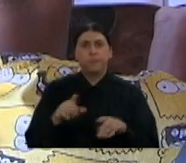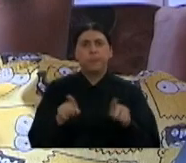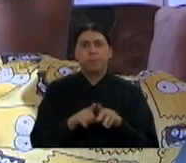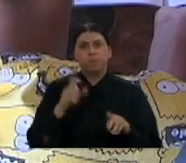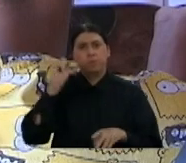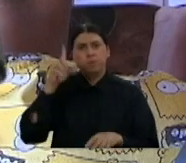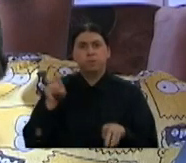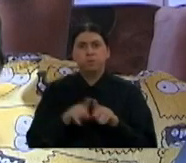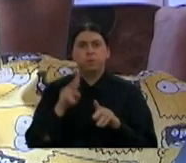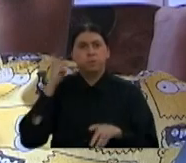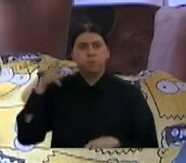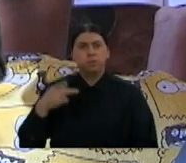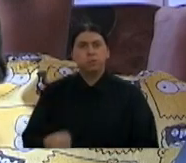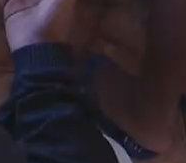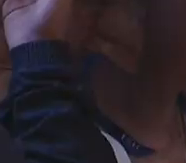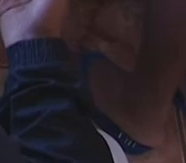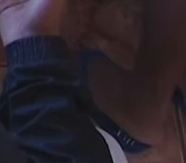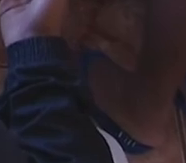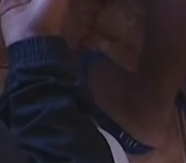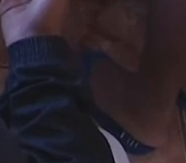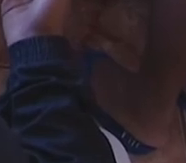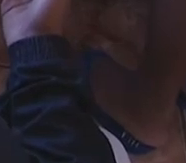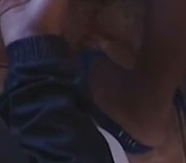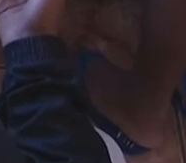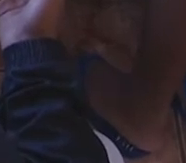alvorada e viamão